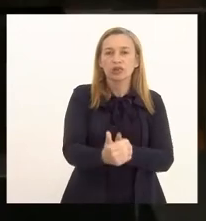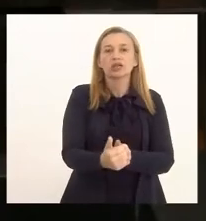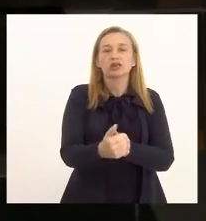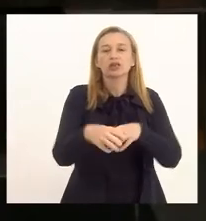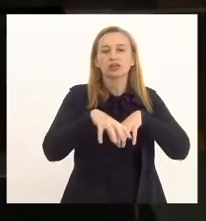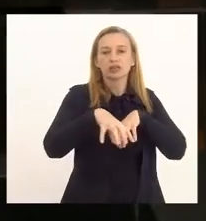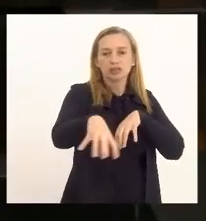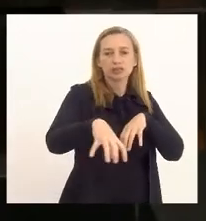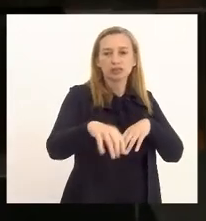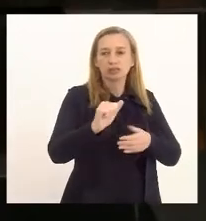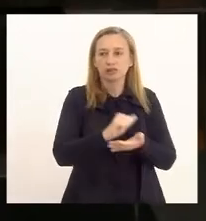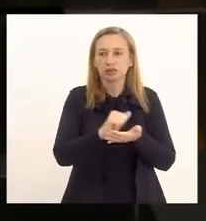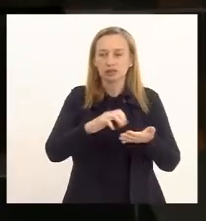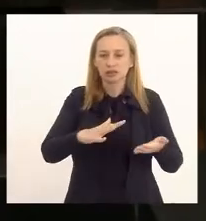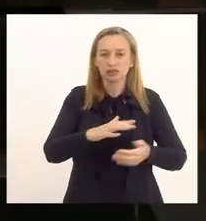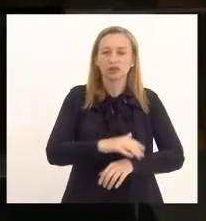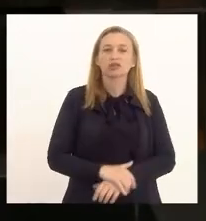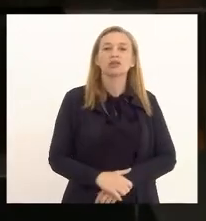atividades online.